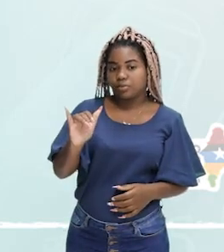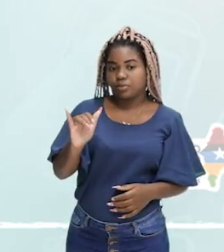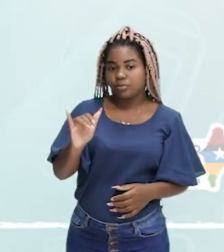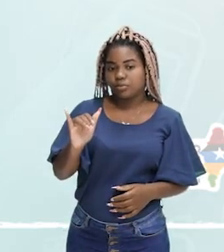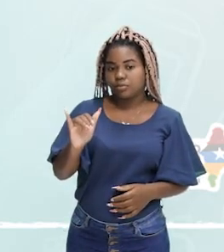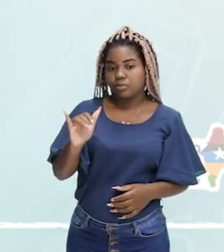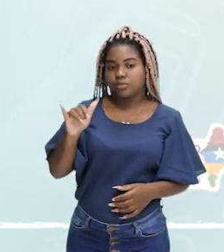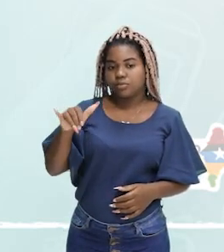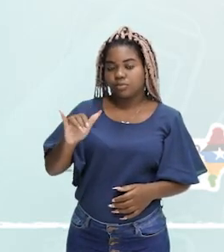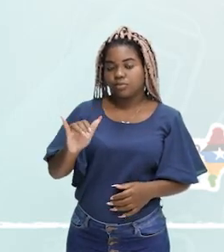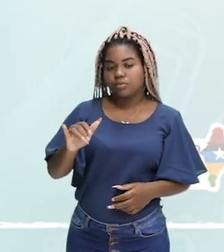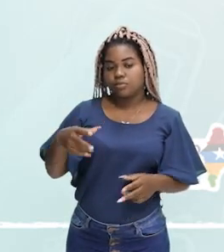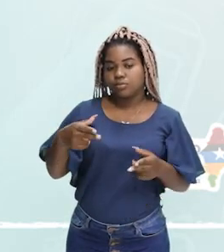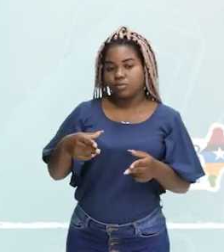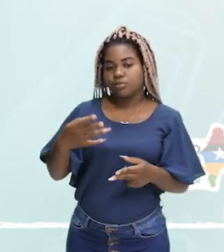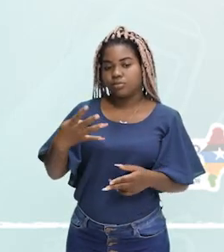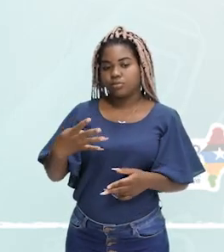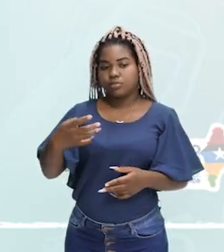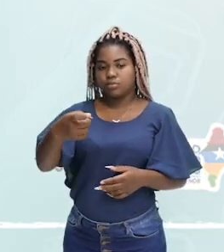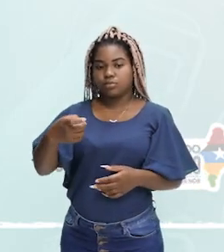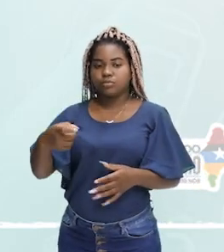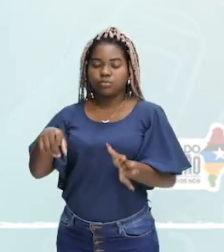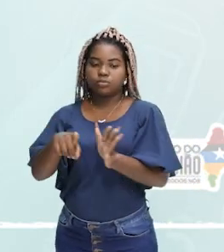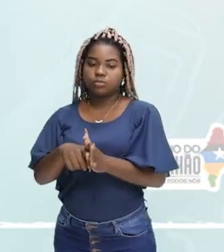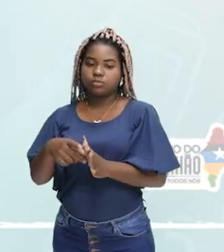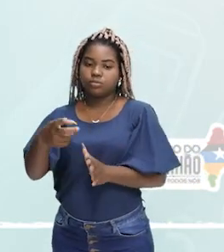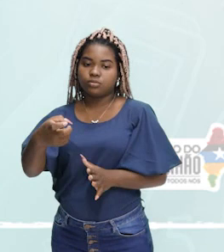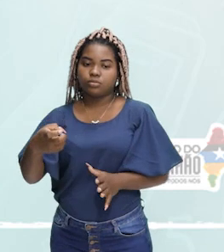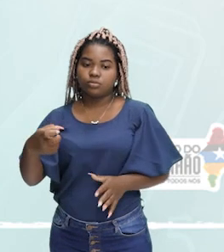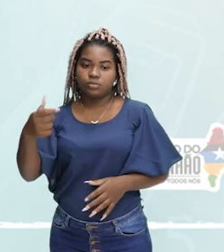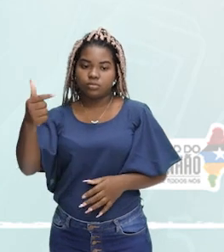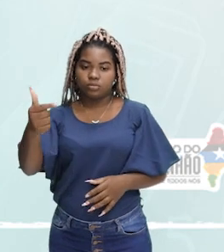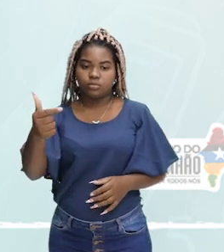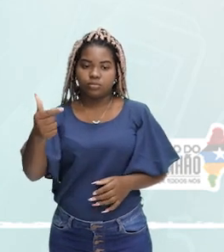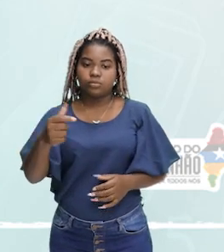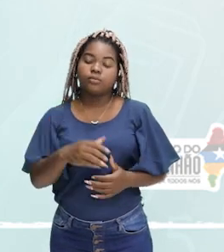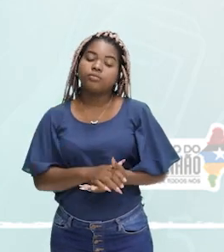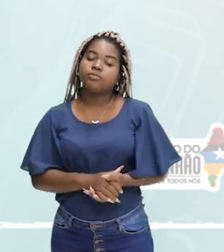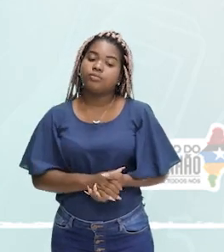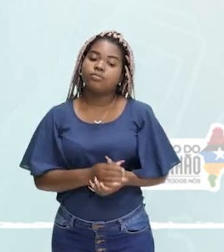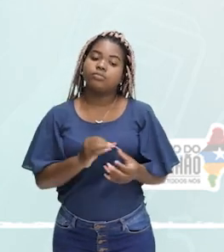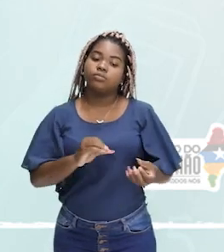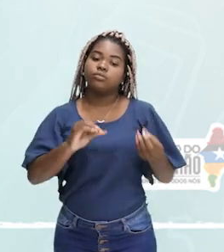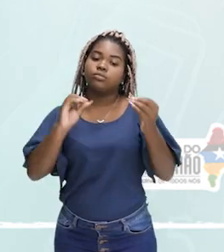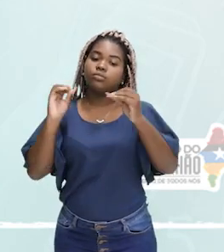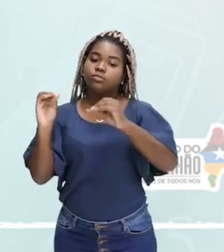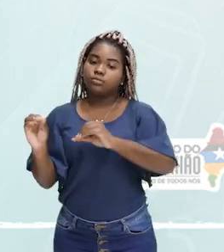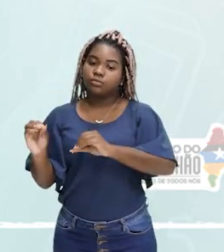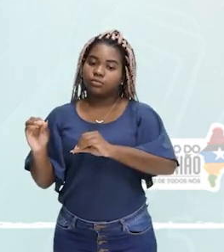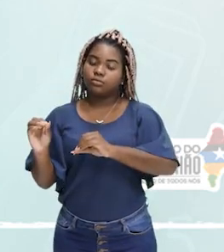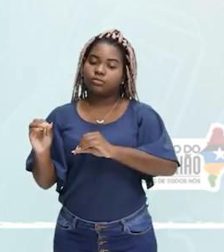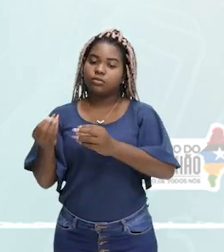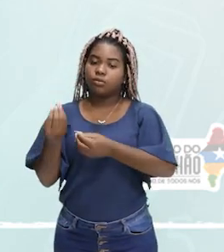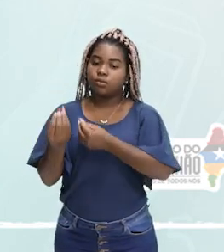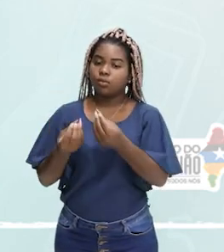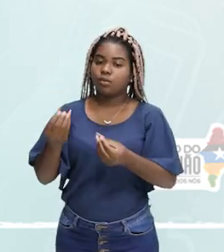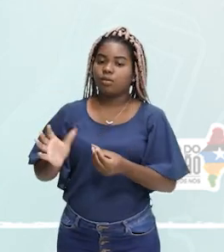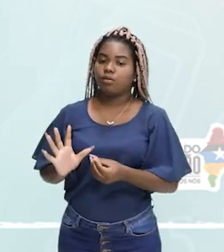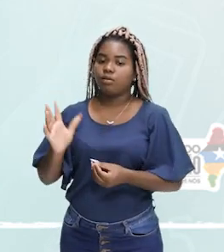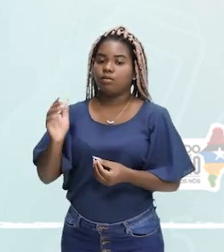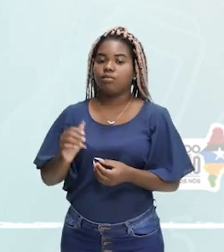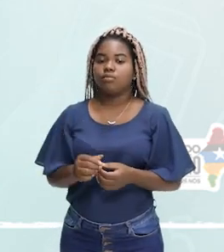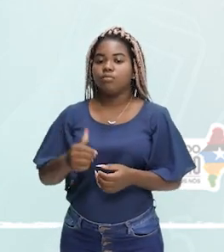Então, y é igual a 4x menos x ao quadrado. Aí, eu estou reescrevendo a minha expressão. Como é que ficou?